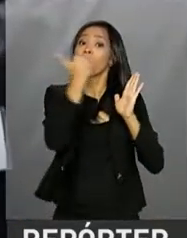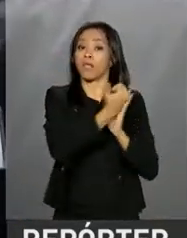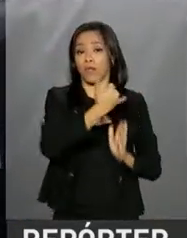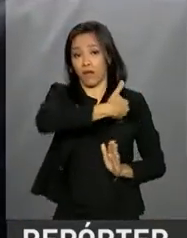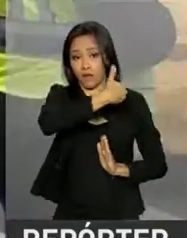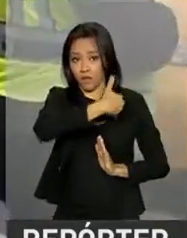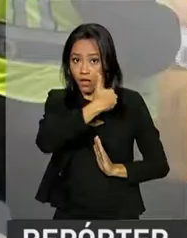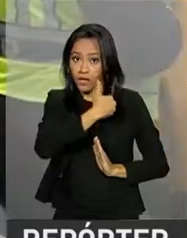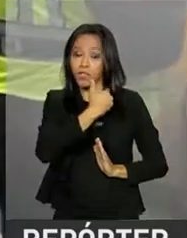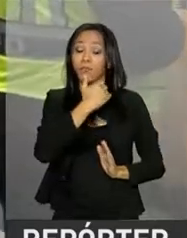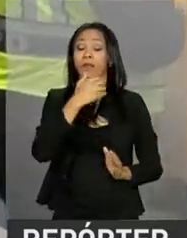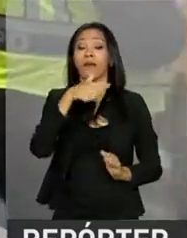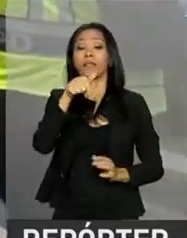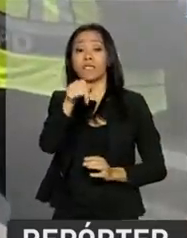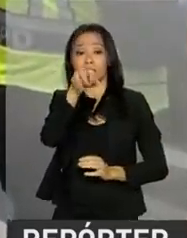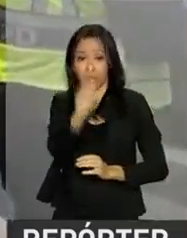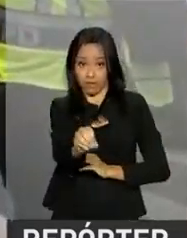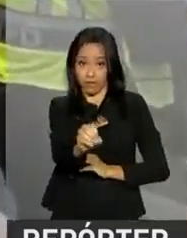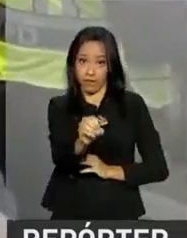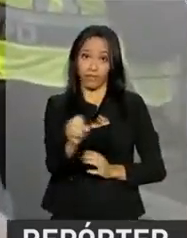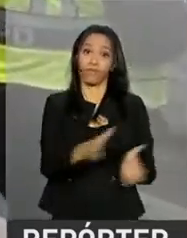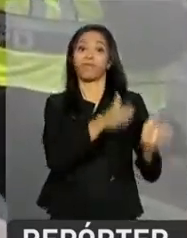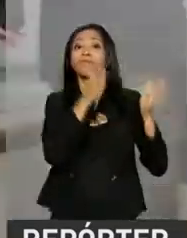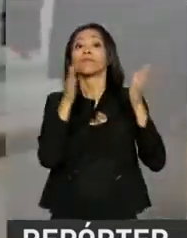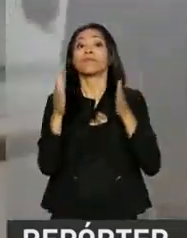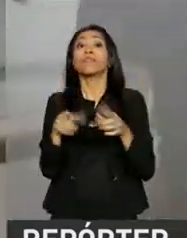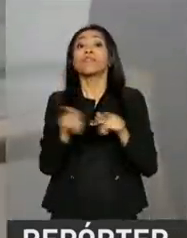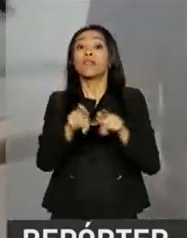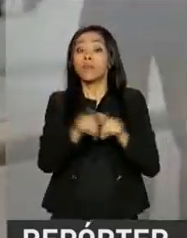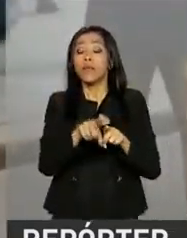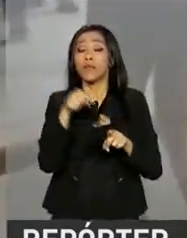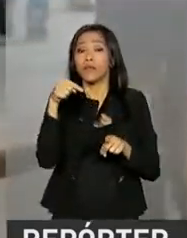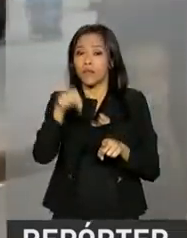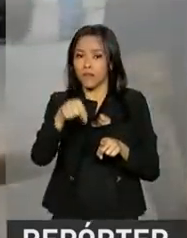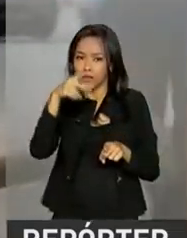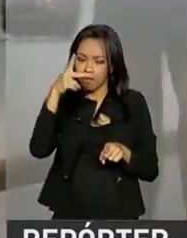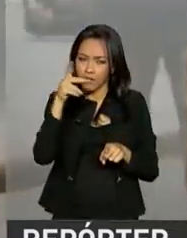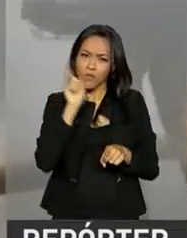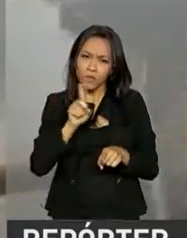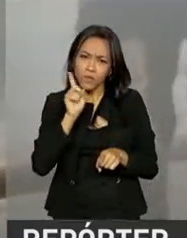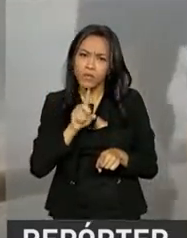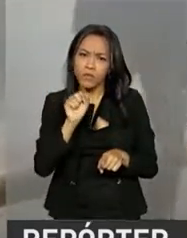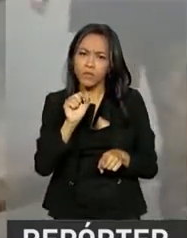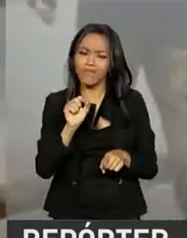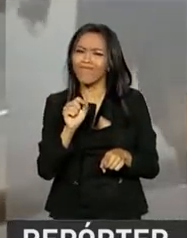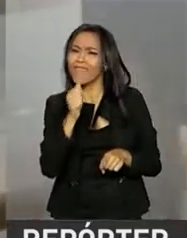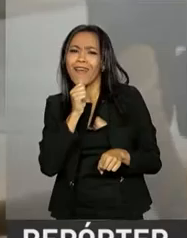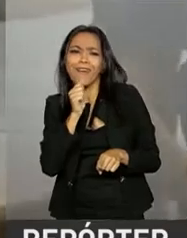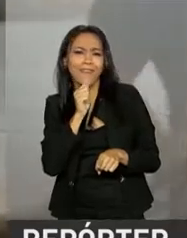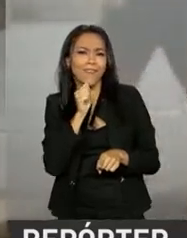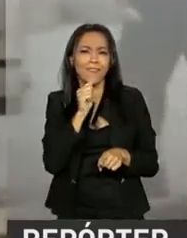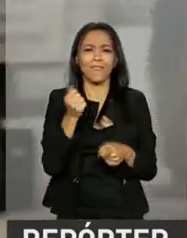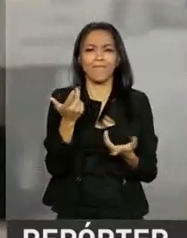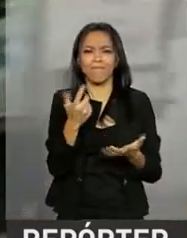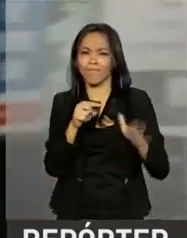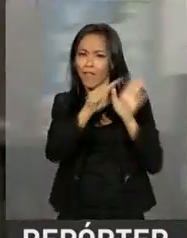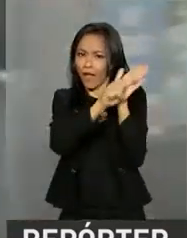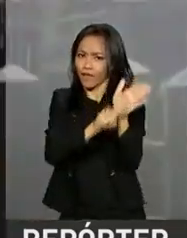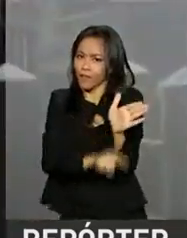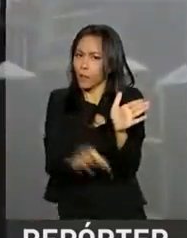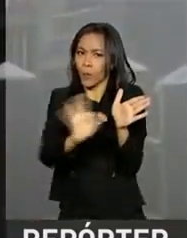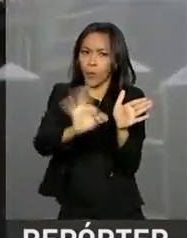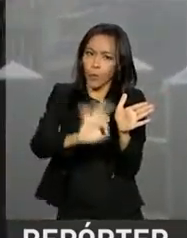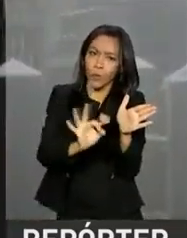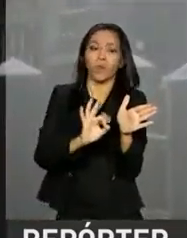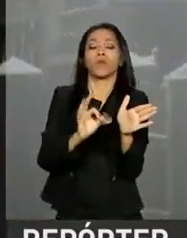de aposentadoria para 70 anos. Os cofres da Seguridade Social americana, no entanto, ainda nem chegaram ao negativo. Hoje